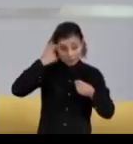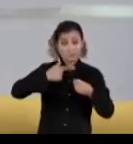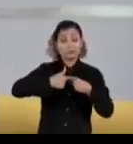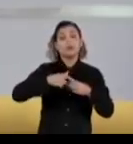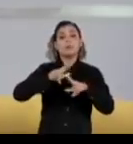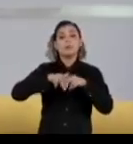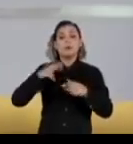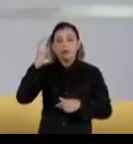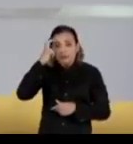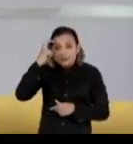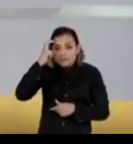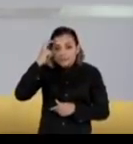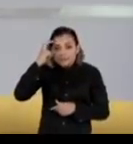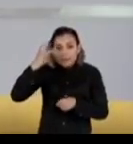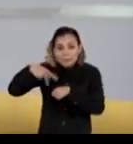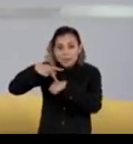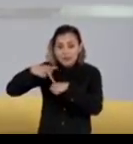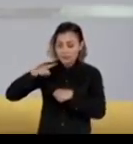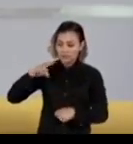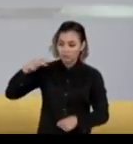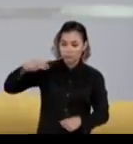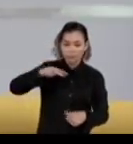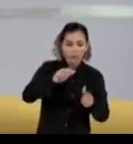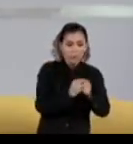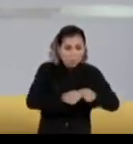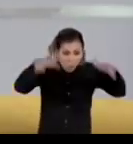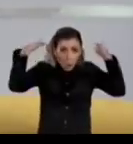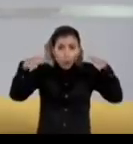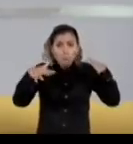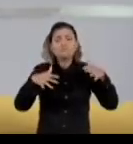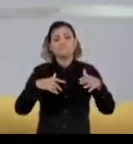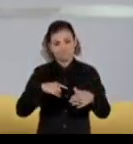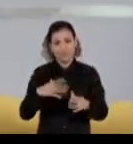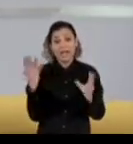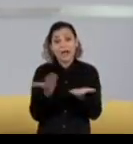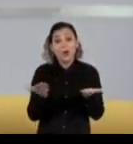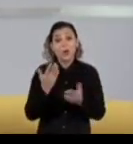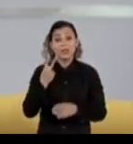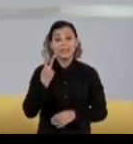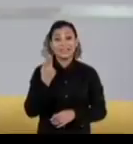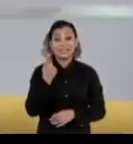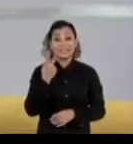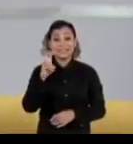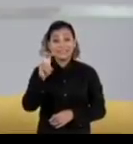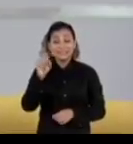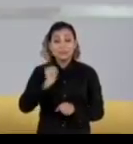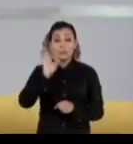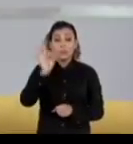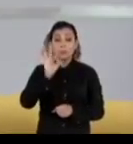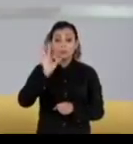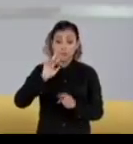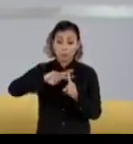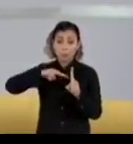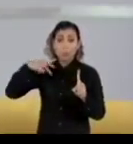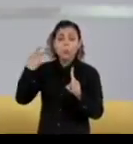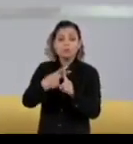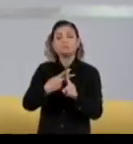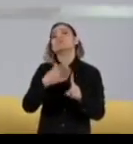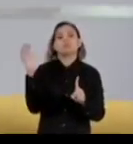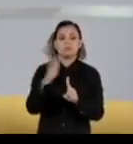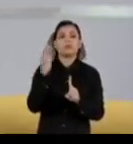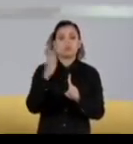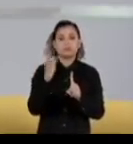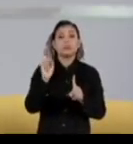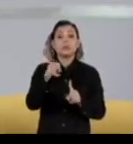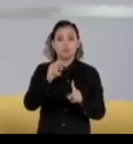refinarias sauditas, o preço do petróleo fechou com quase 15% de valorização. Um resultado que também refletiu no